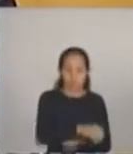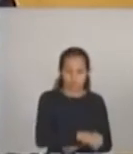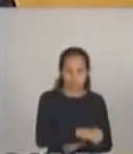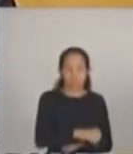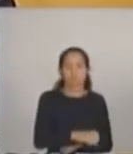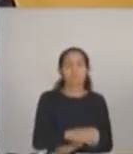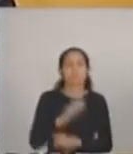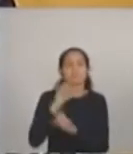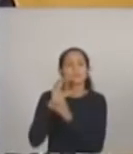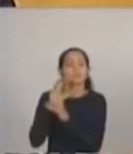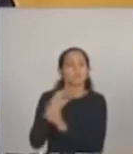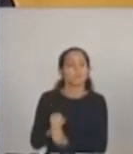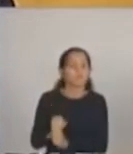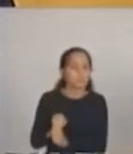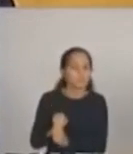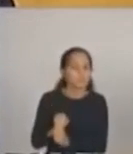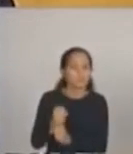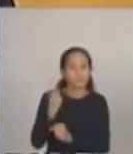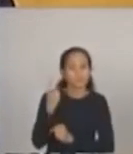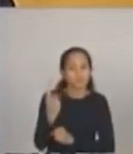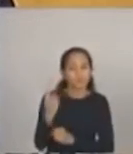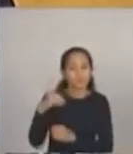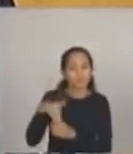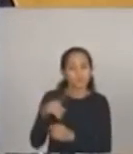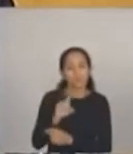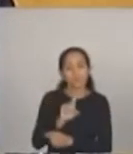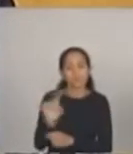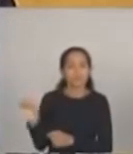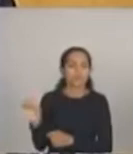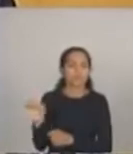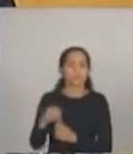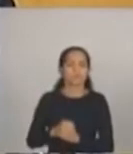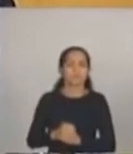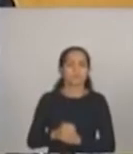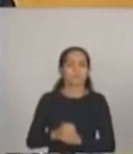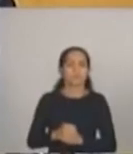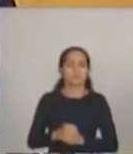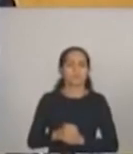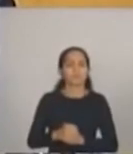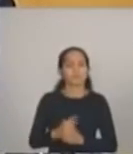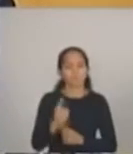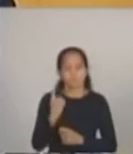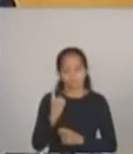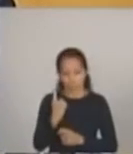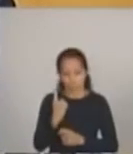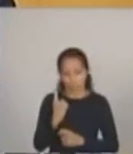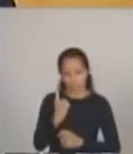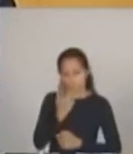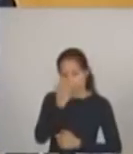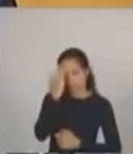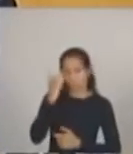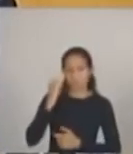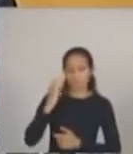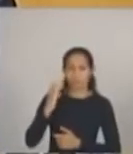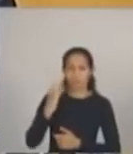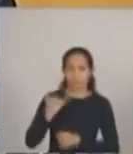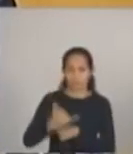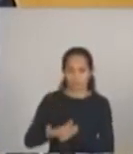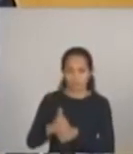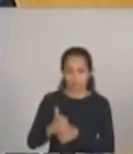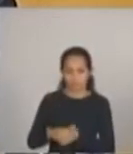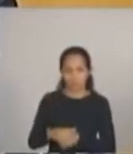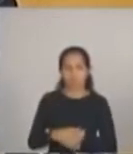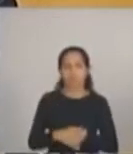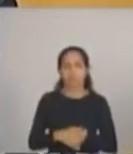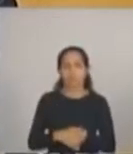nós tivemos um voto não, nós tivemos uma ausência e teve